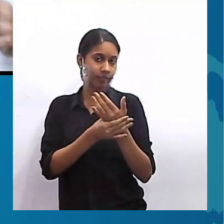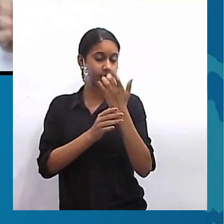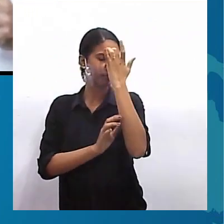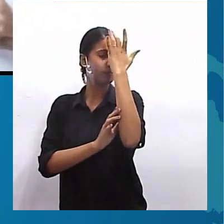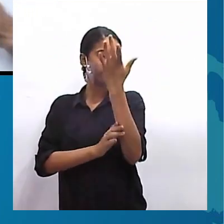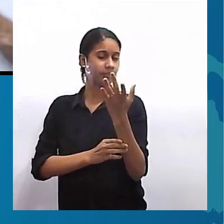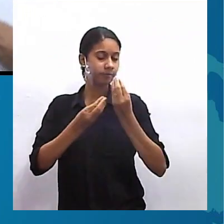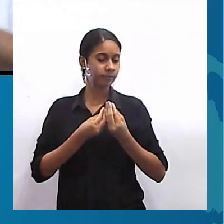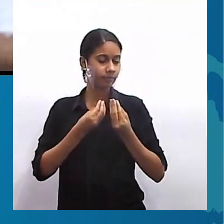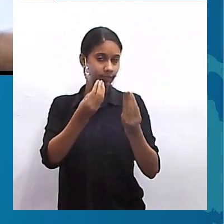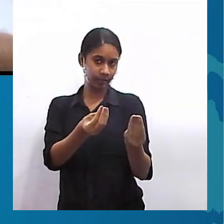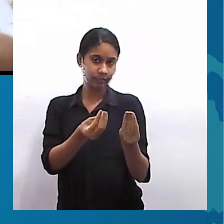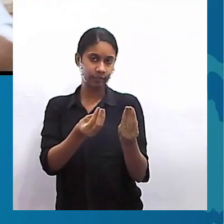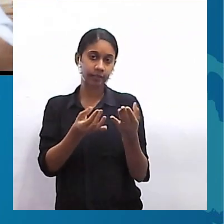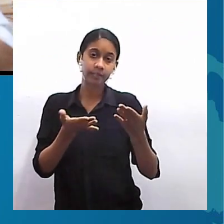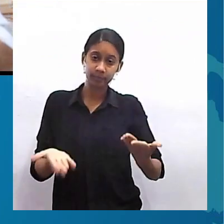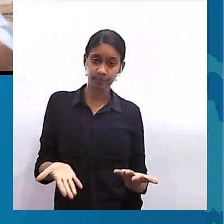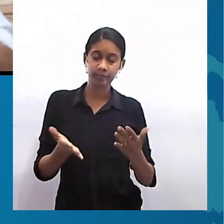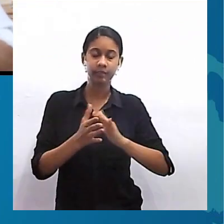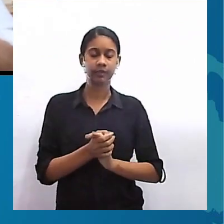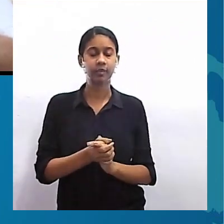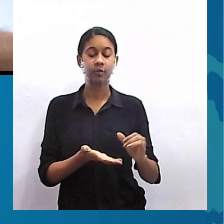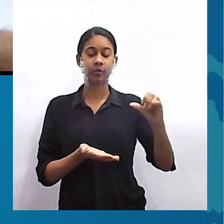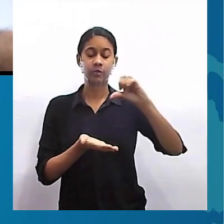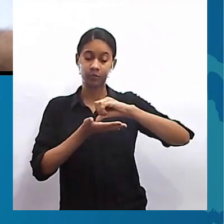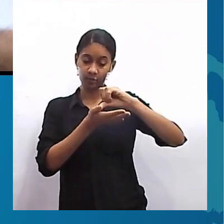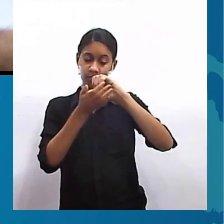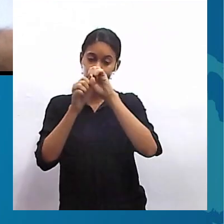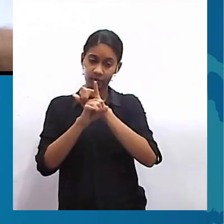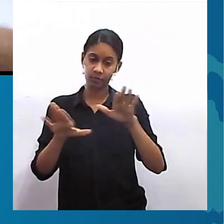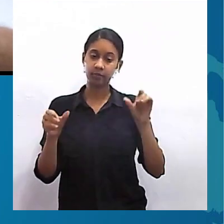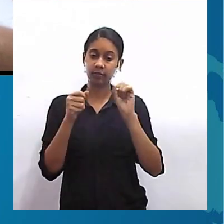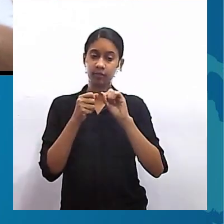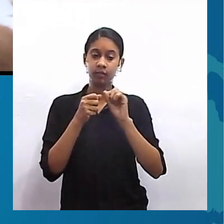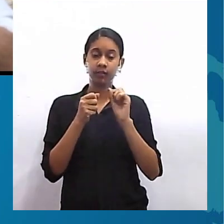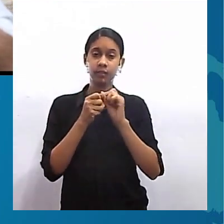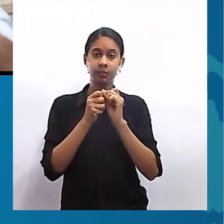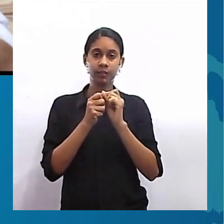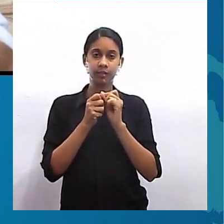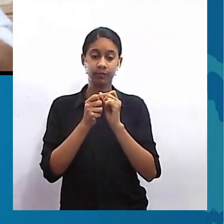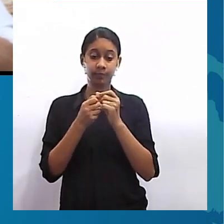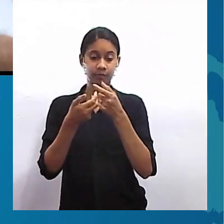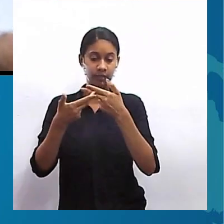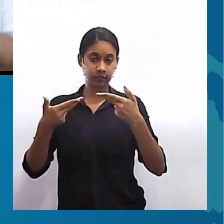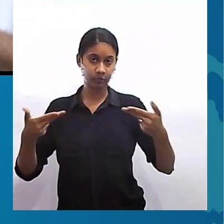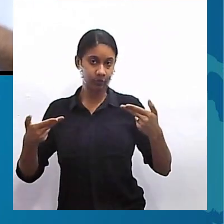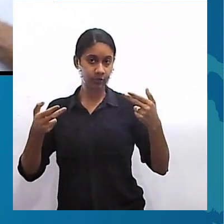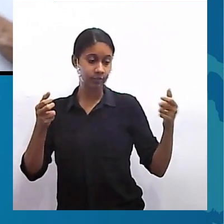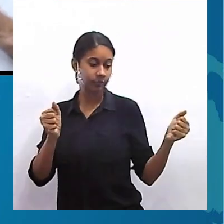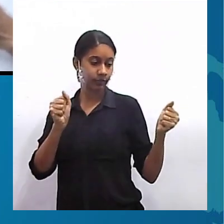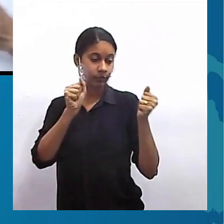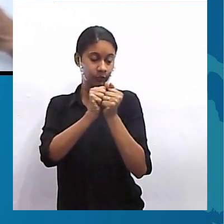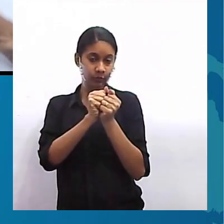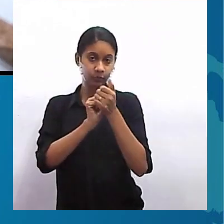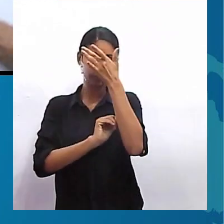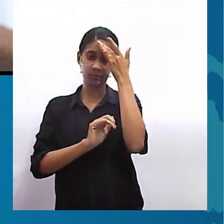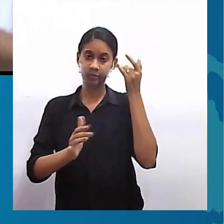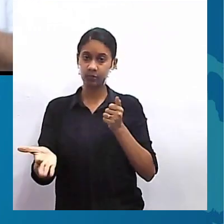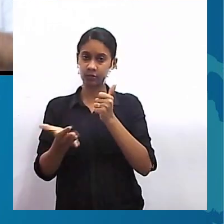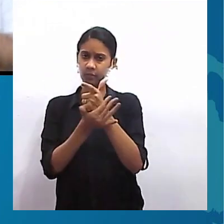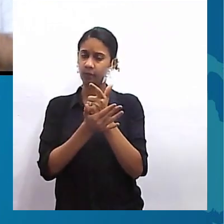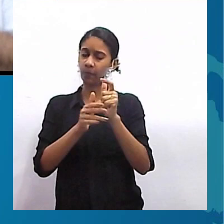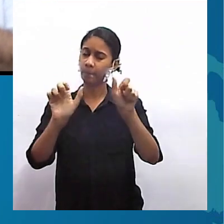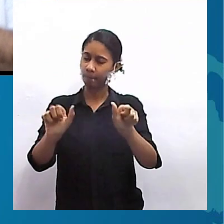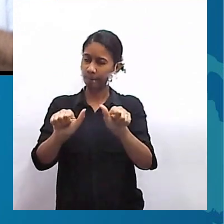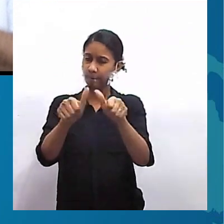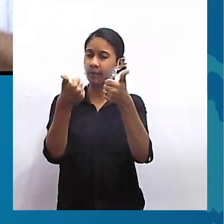serviço. Então, essa é a função do centro de distribuição, tá? Trazer para mais próximo dos clientes, tá? Essa realidade para que a gente